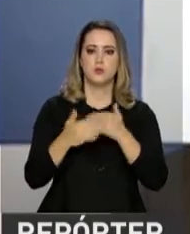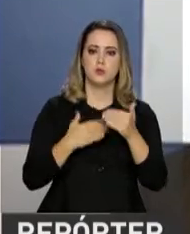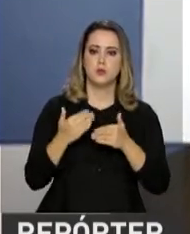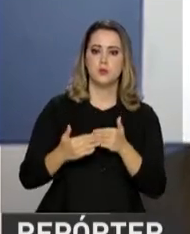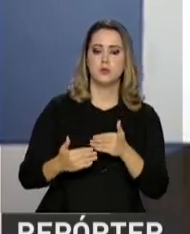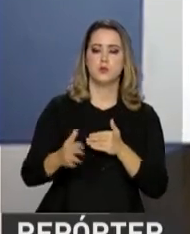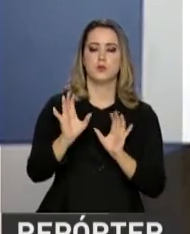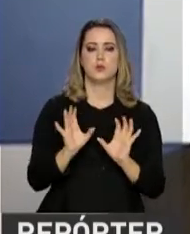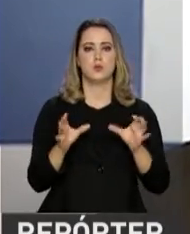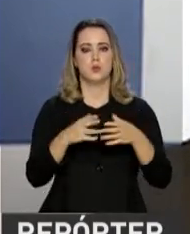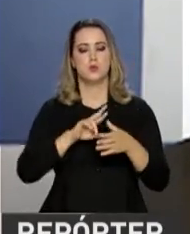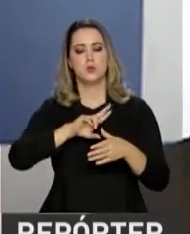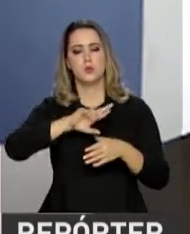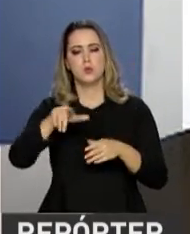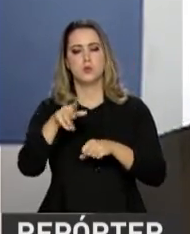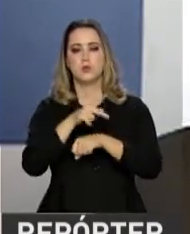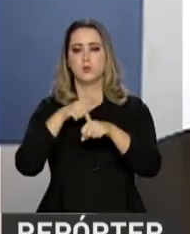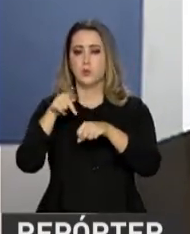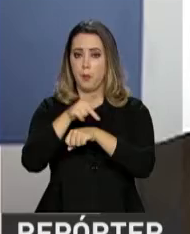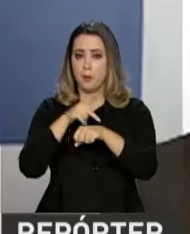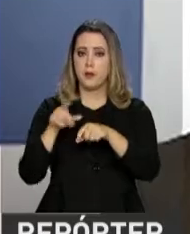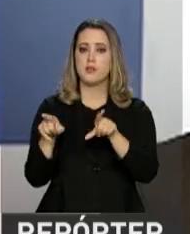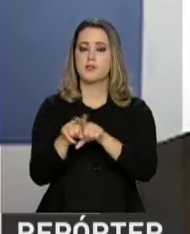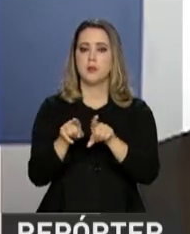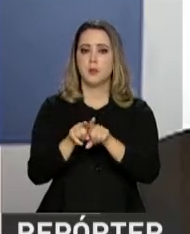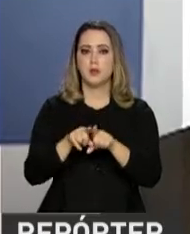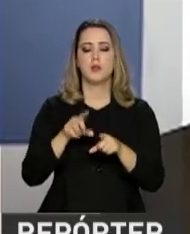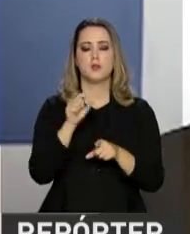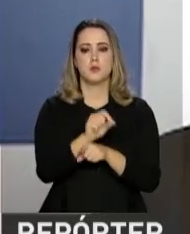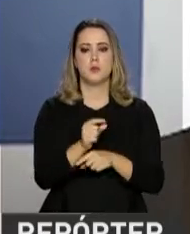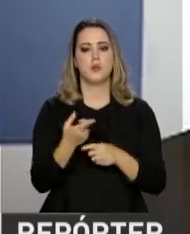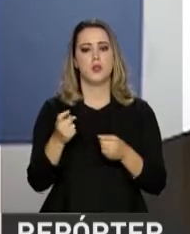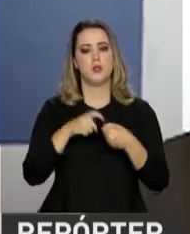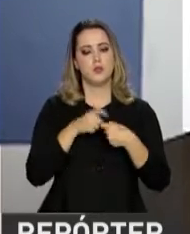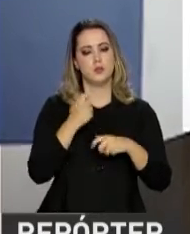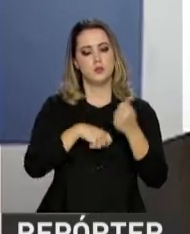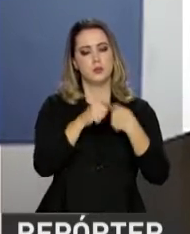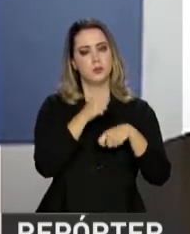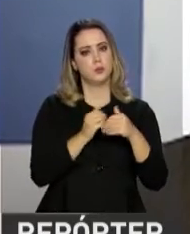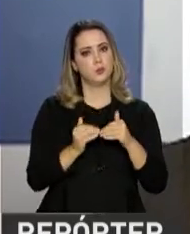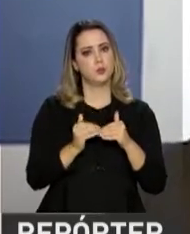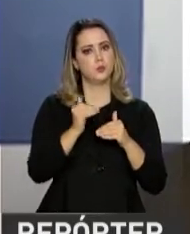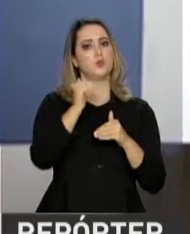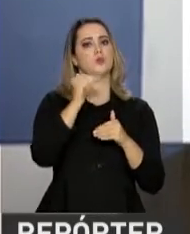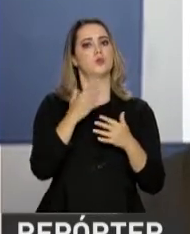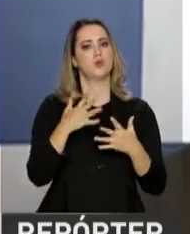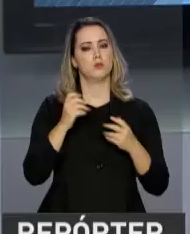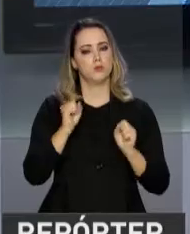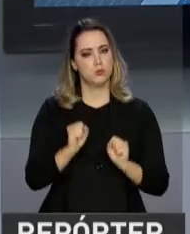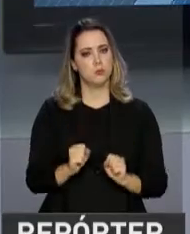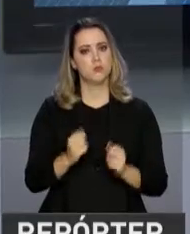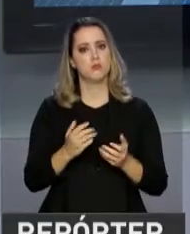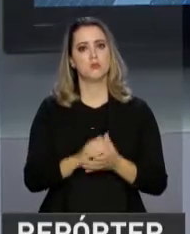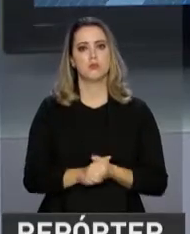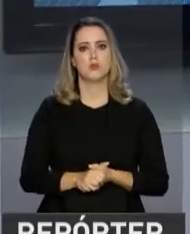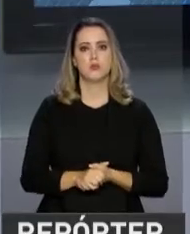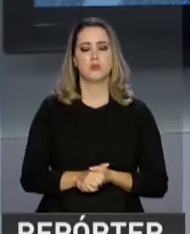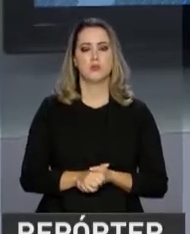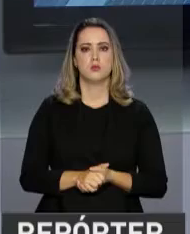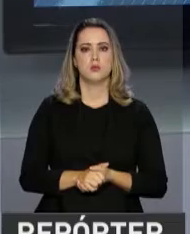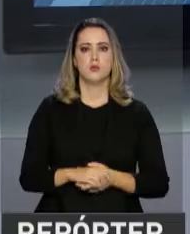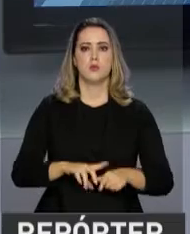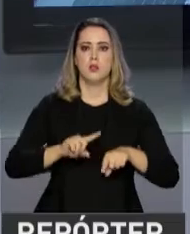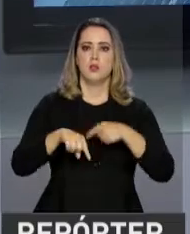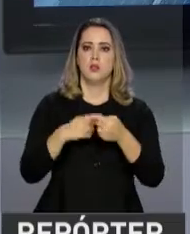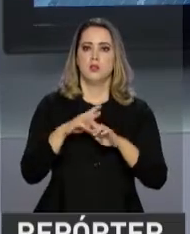só descer turma do país como um todo ea retomada da economia de uma forma mais robusta após